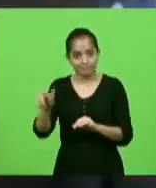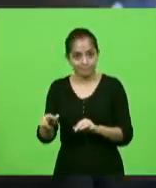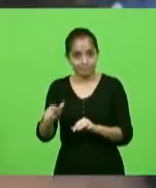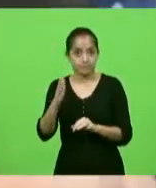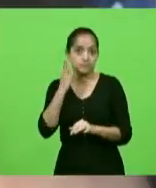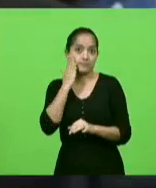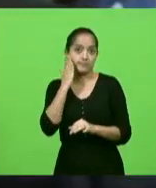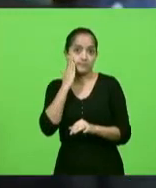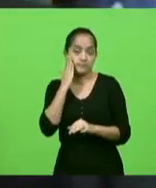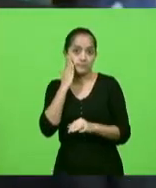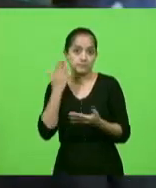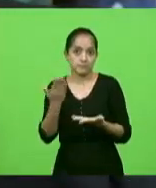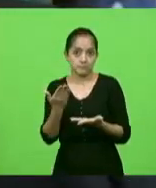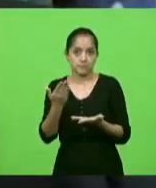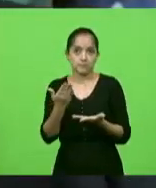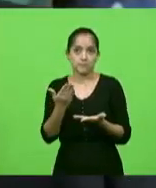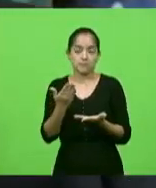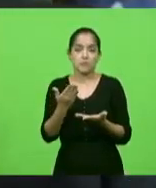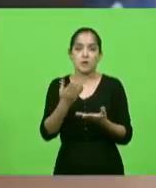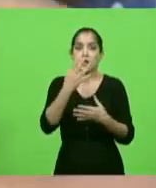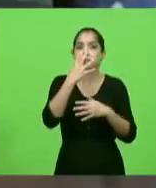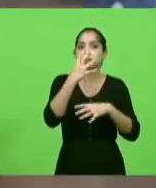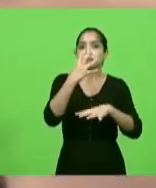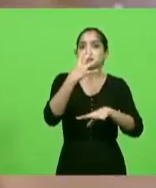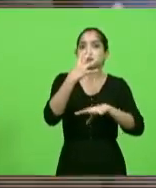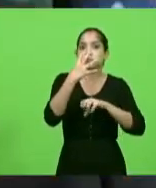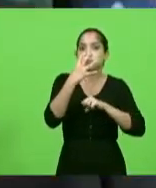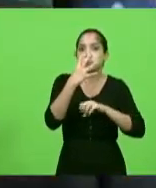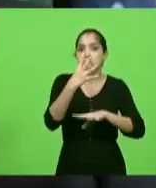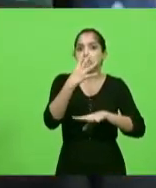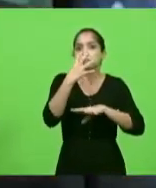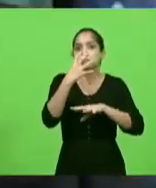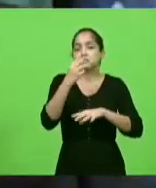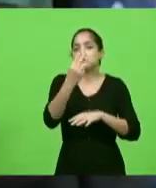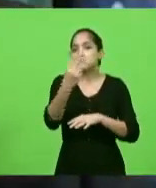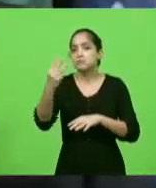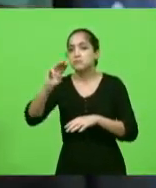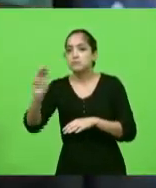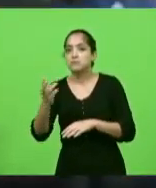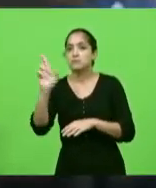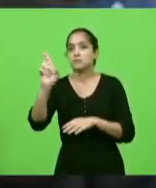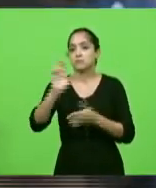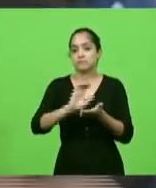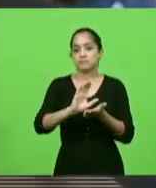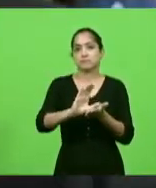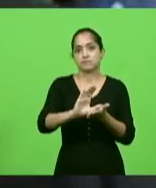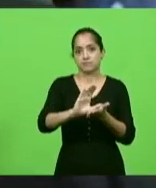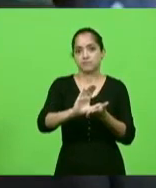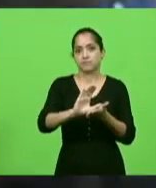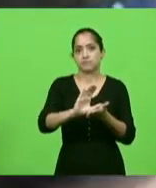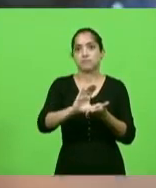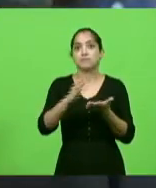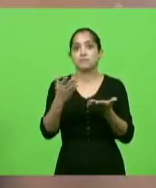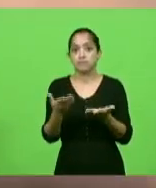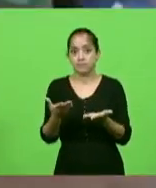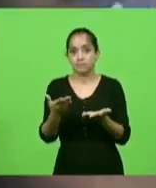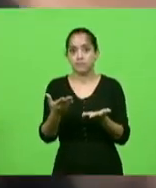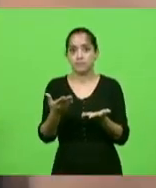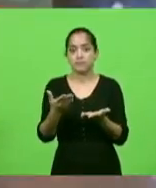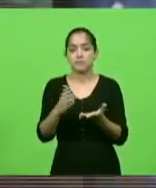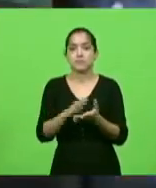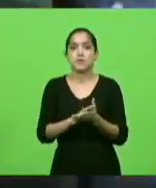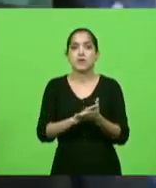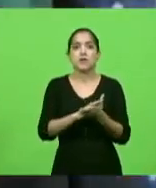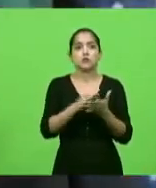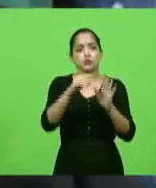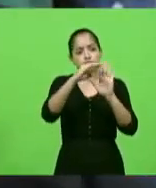da Silva que tinha conhecimento e de todas as 200 respiradores ao preço papel de 33 milhões de reais estava sendo realizar sem